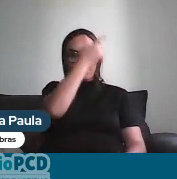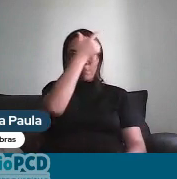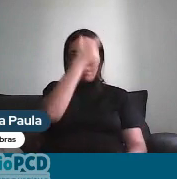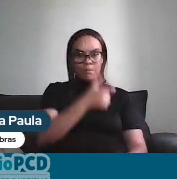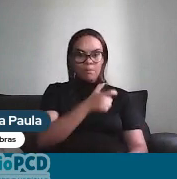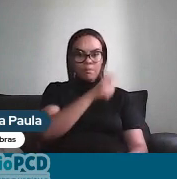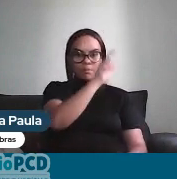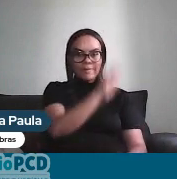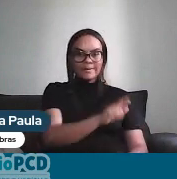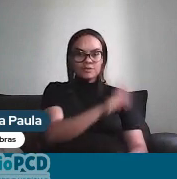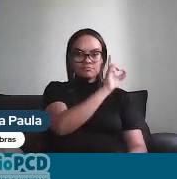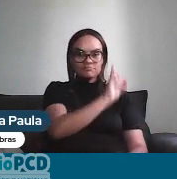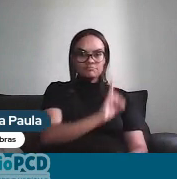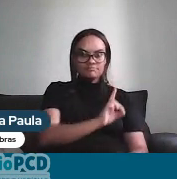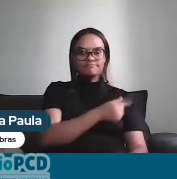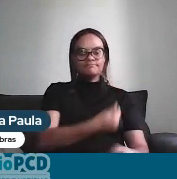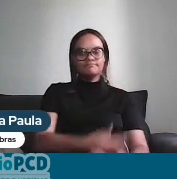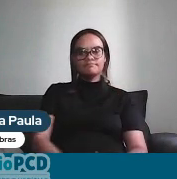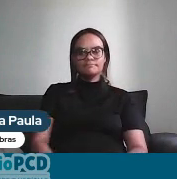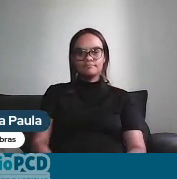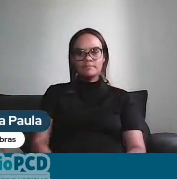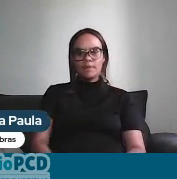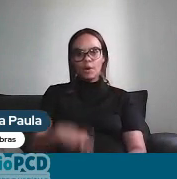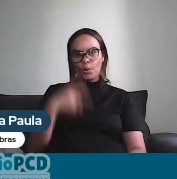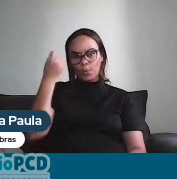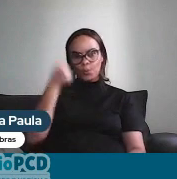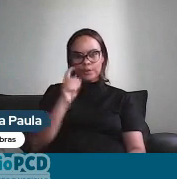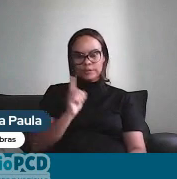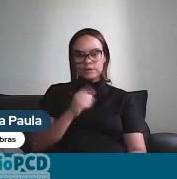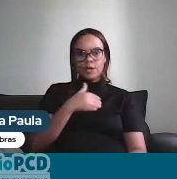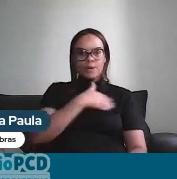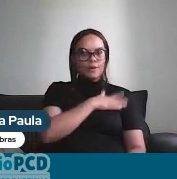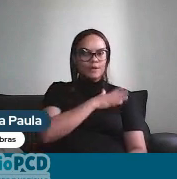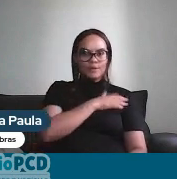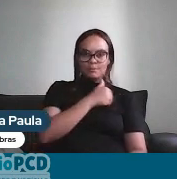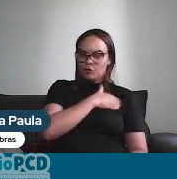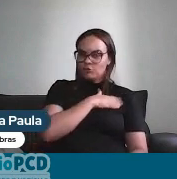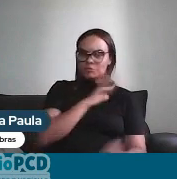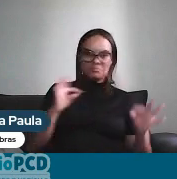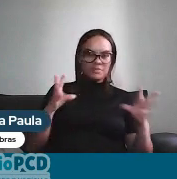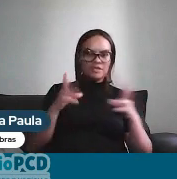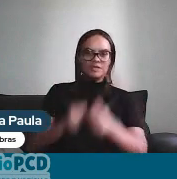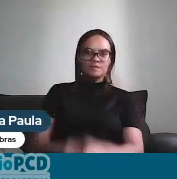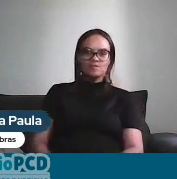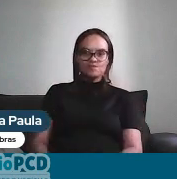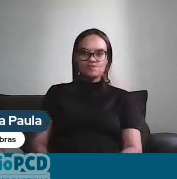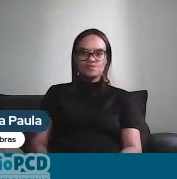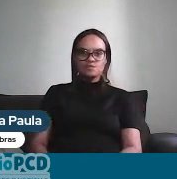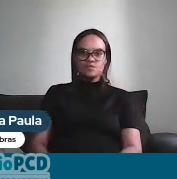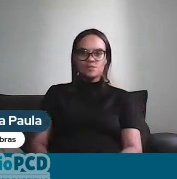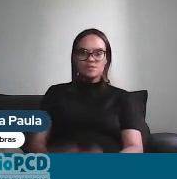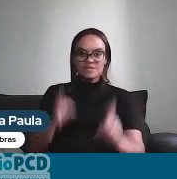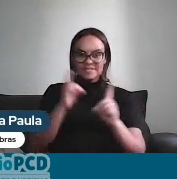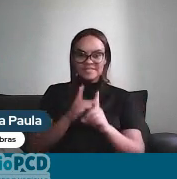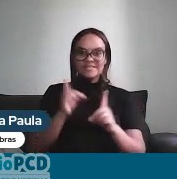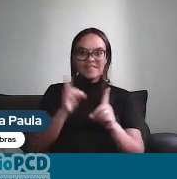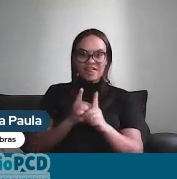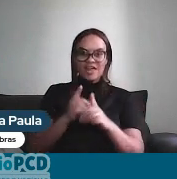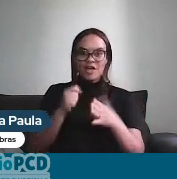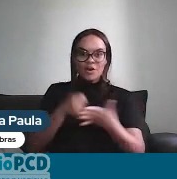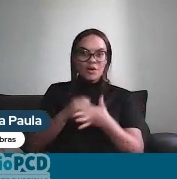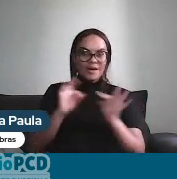Todas. E aí, no caso, não adianta ser branco. Preconceito é preconceito. Capacitismo afeta